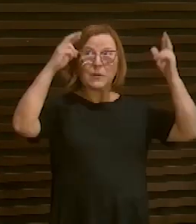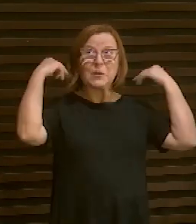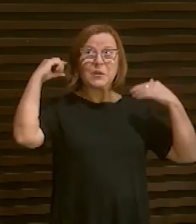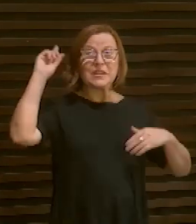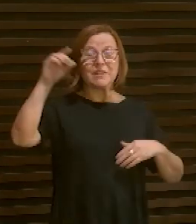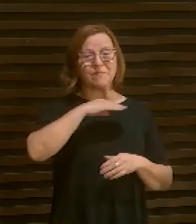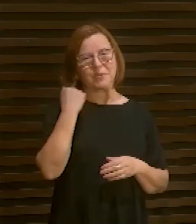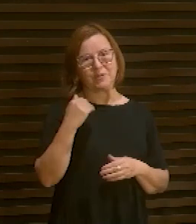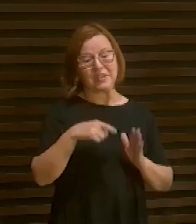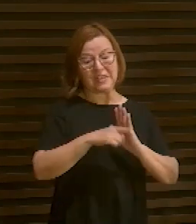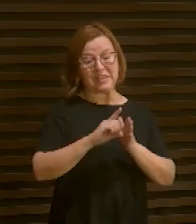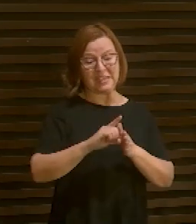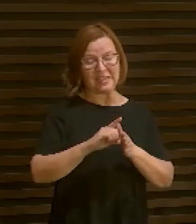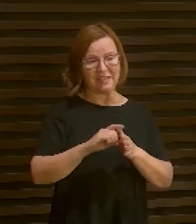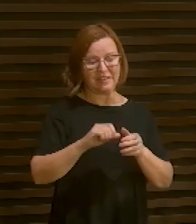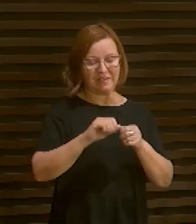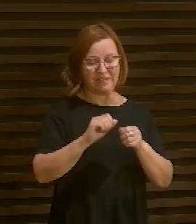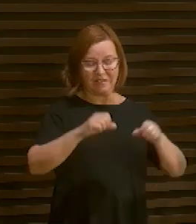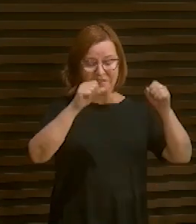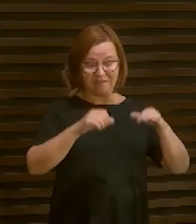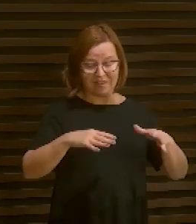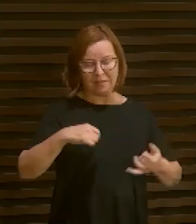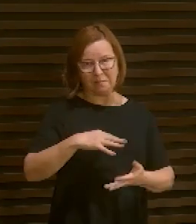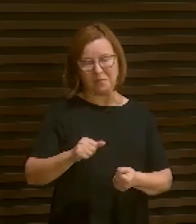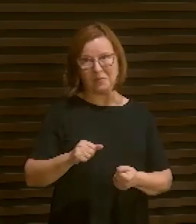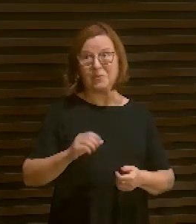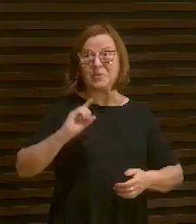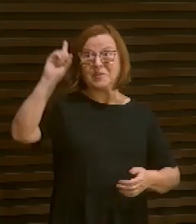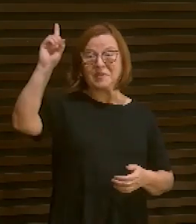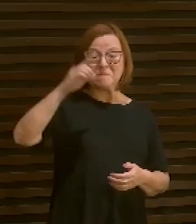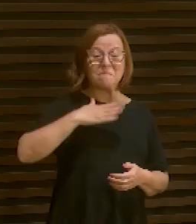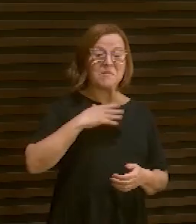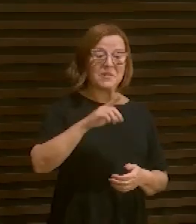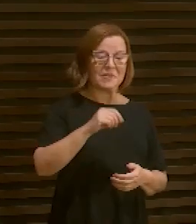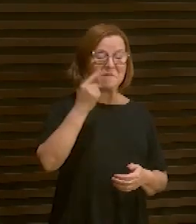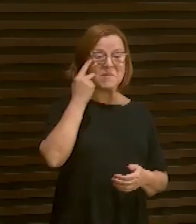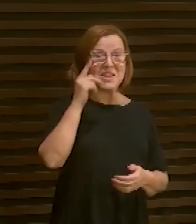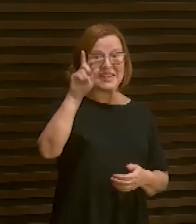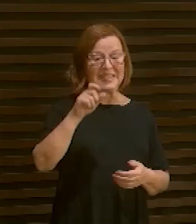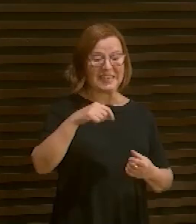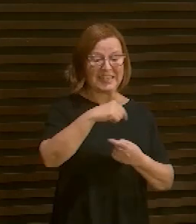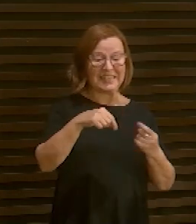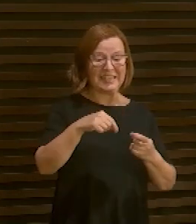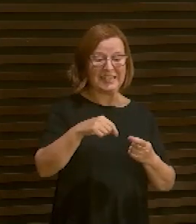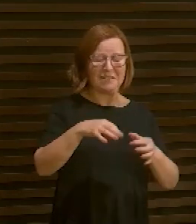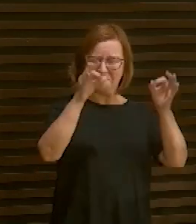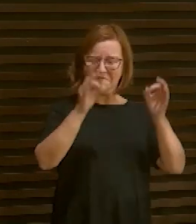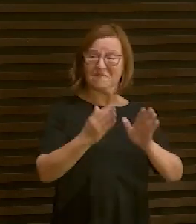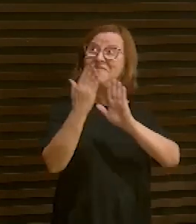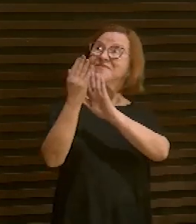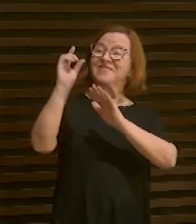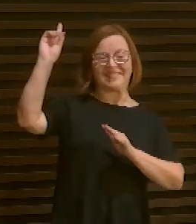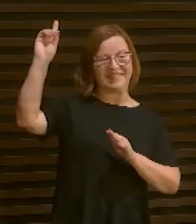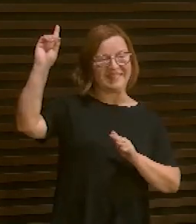E antes da fundação do mundo, Ele me elegeu para ser santo e irrepreensível perante Ele. E